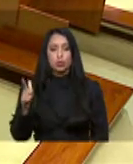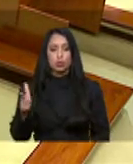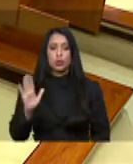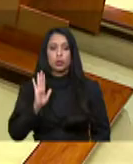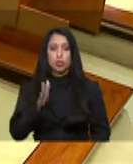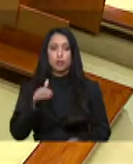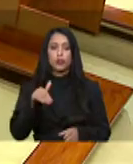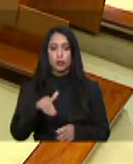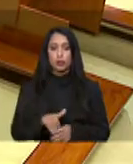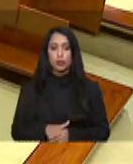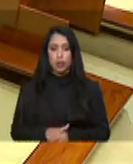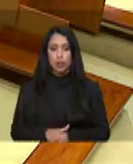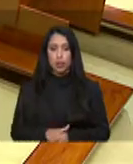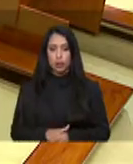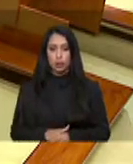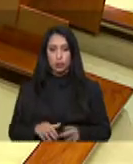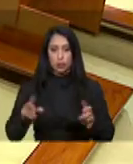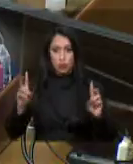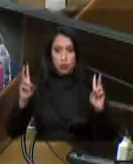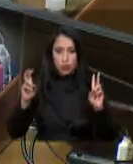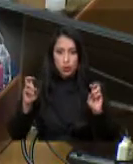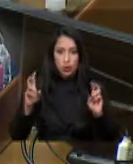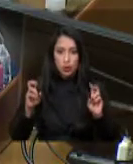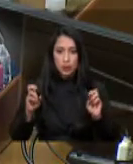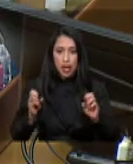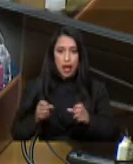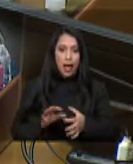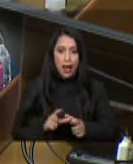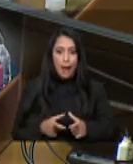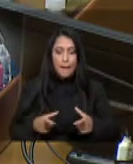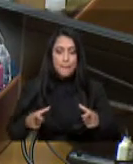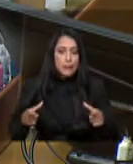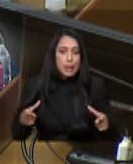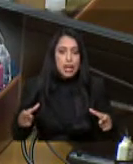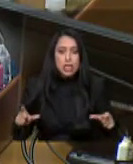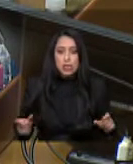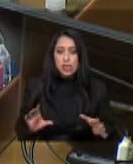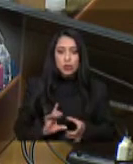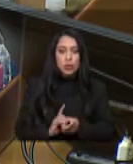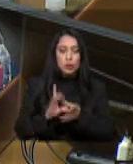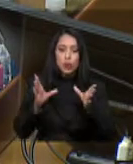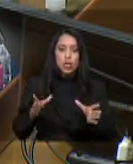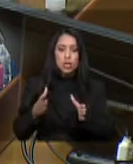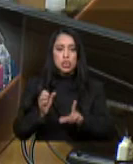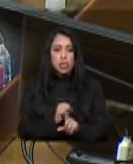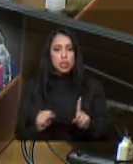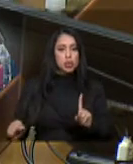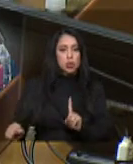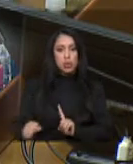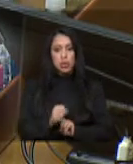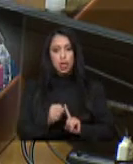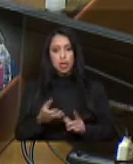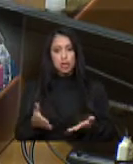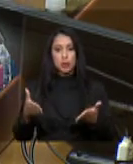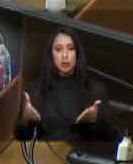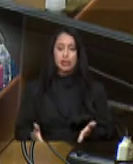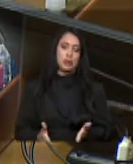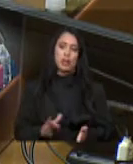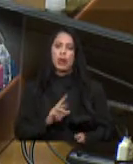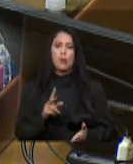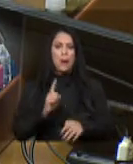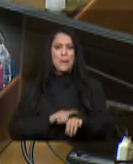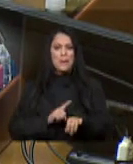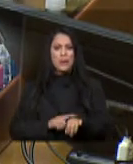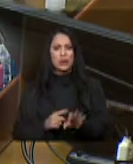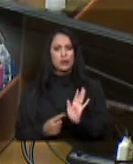até agora, sobre a ampliação da democracia ou da participação democrática da sociedade, em nenhum momento